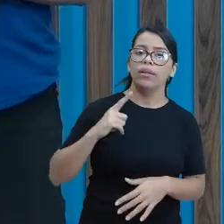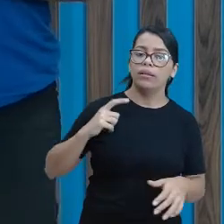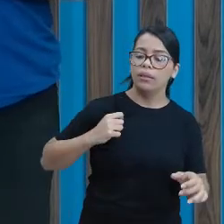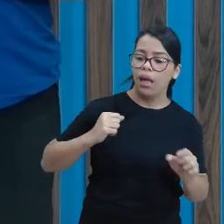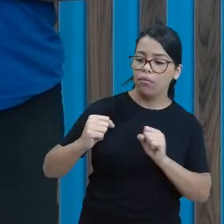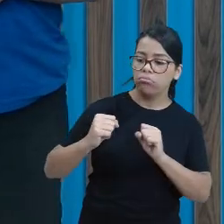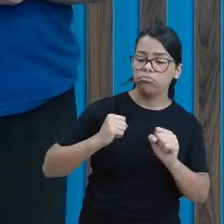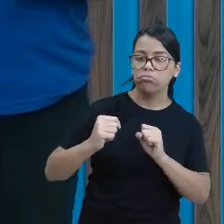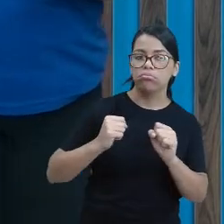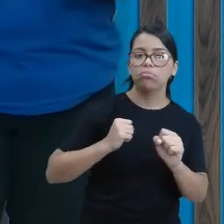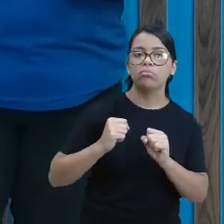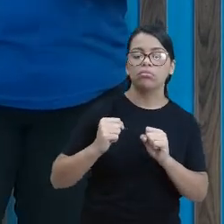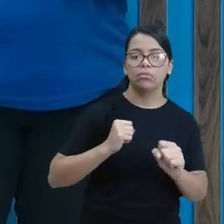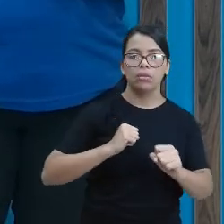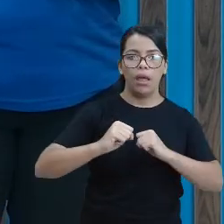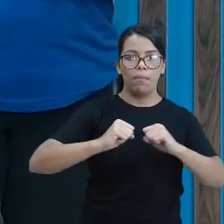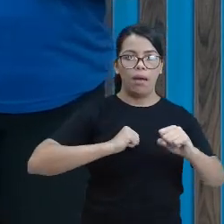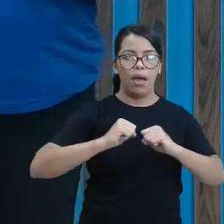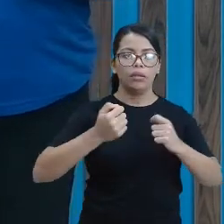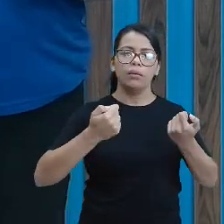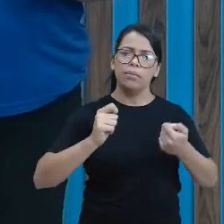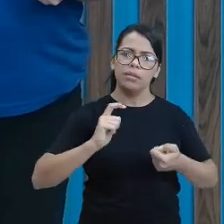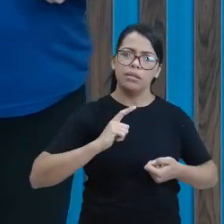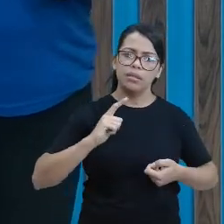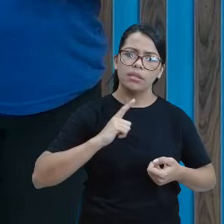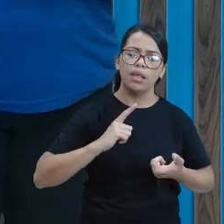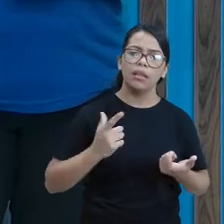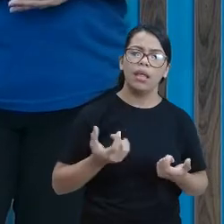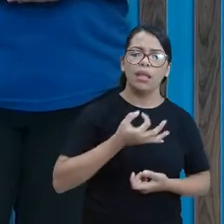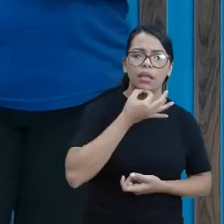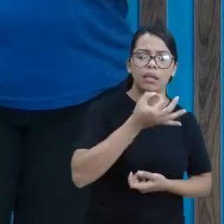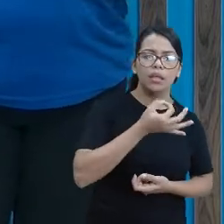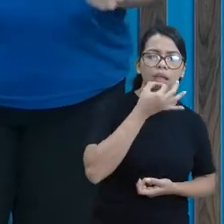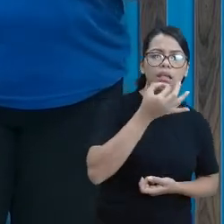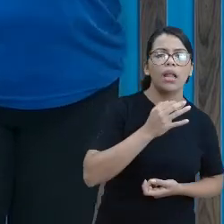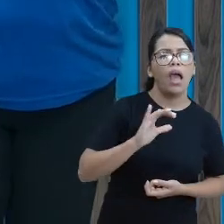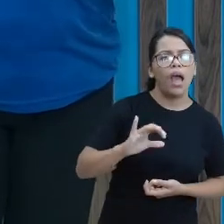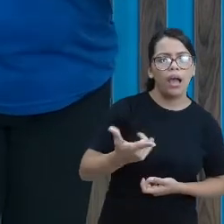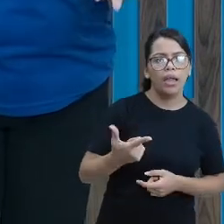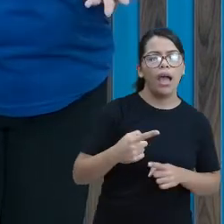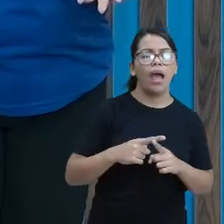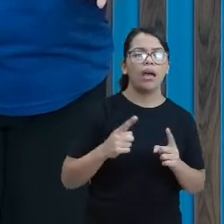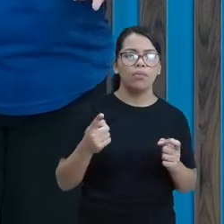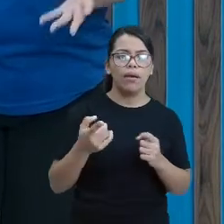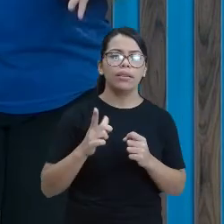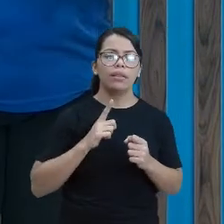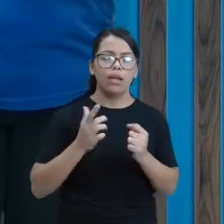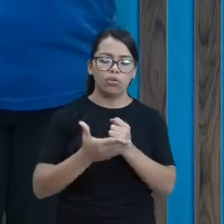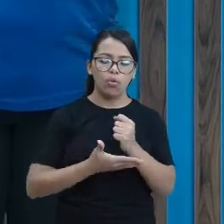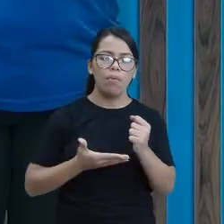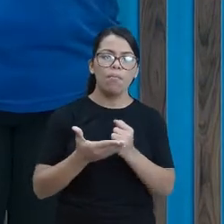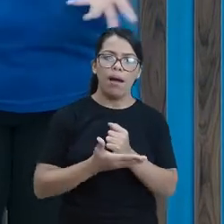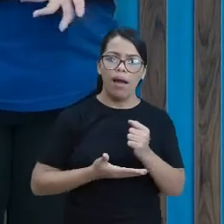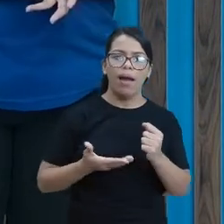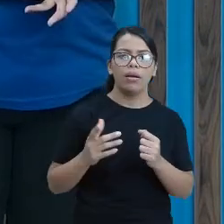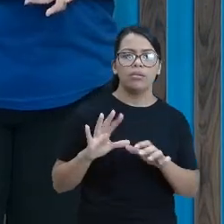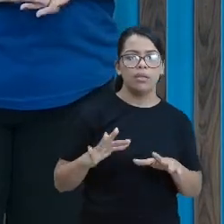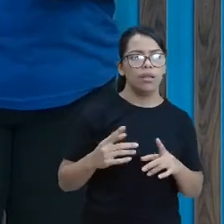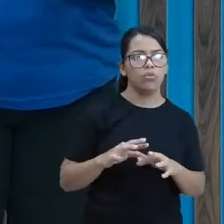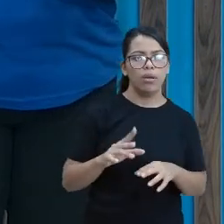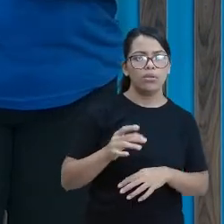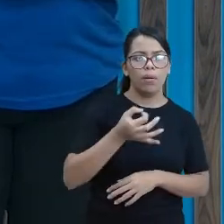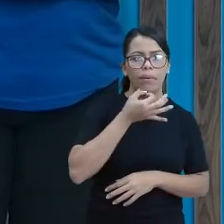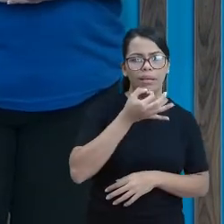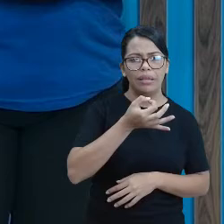é importante, pessoal, é importante que as pessoas critiquem, logicamente, que critiquem com base, né? Não criticar só por